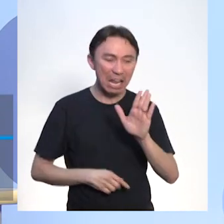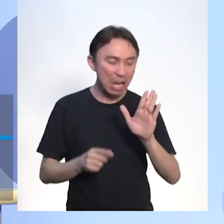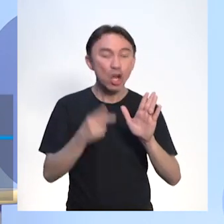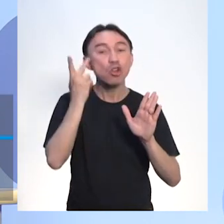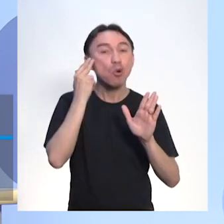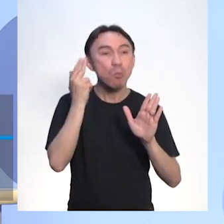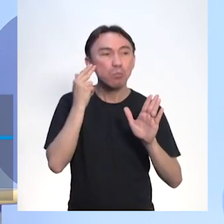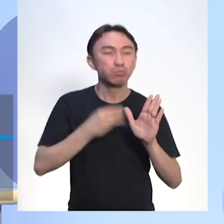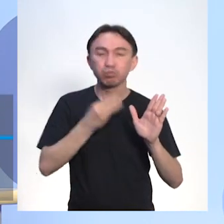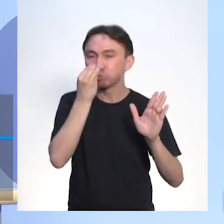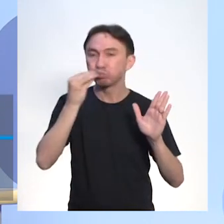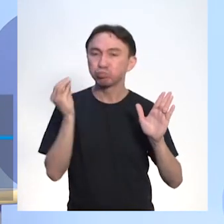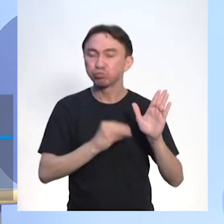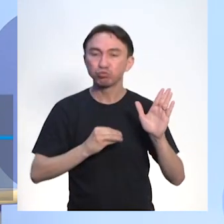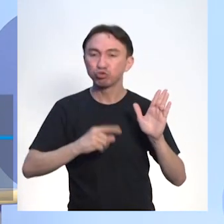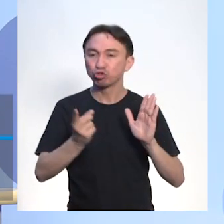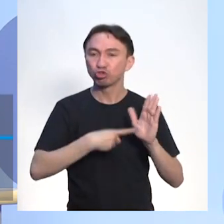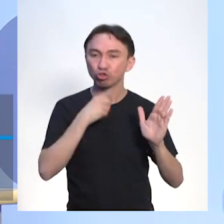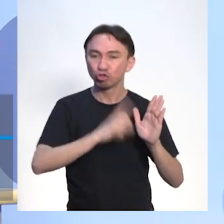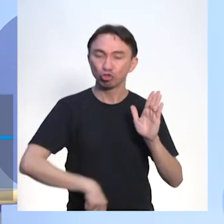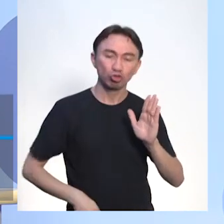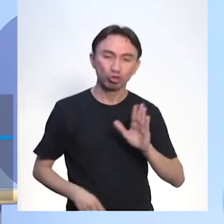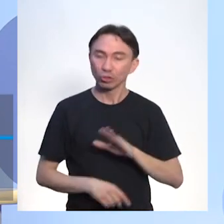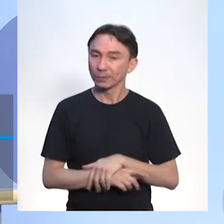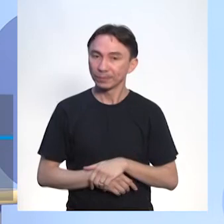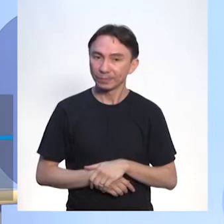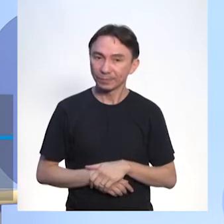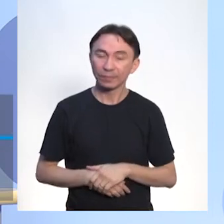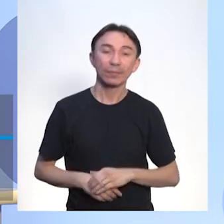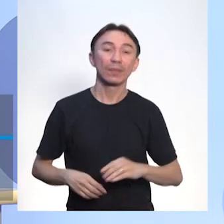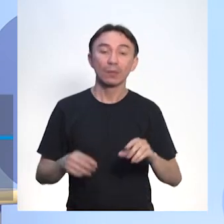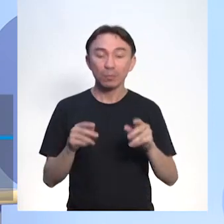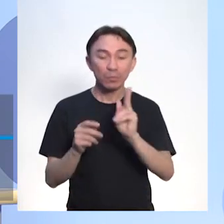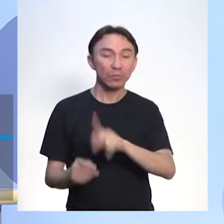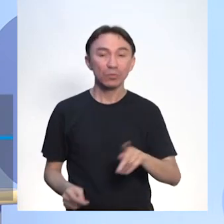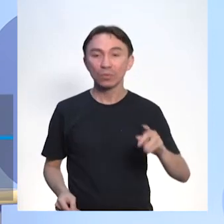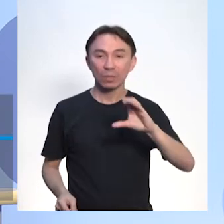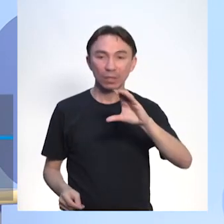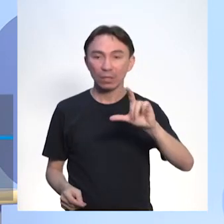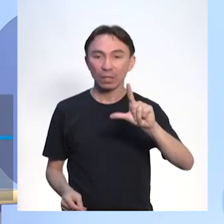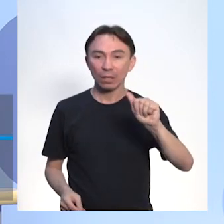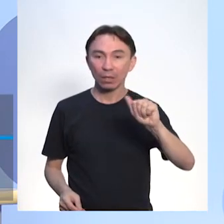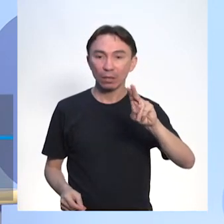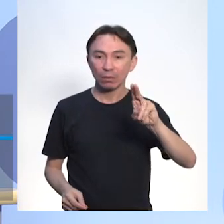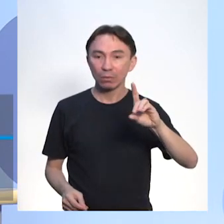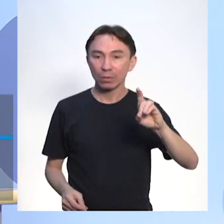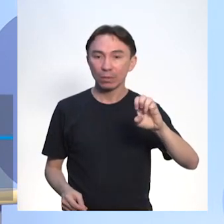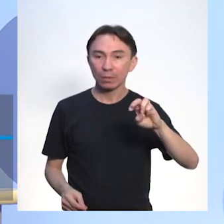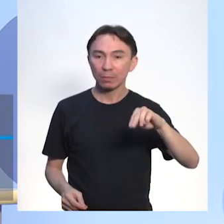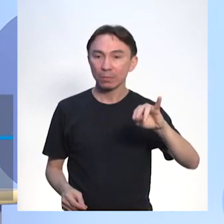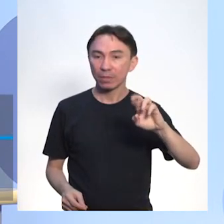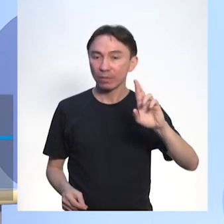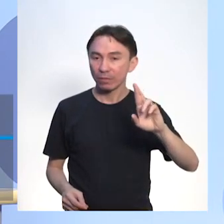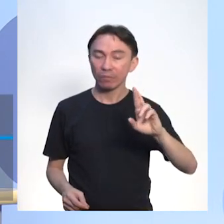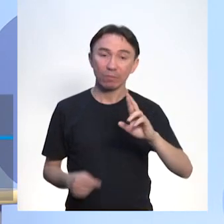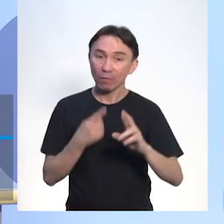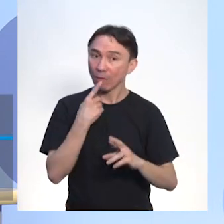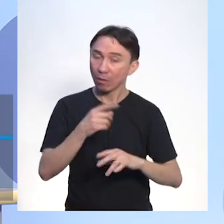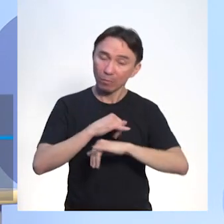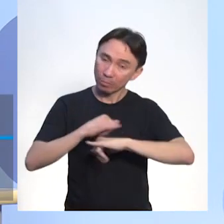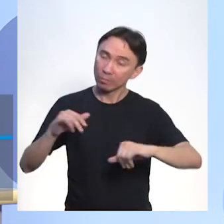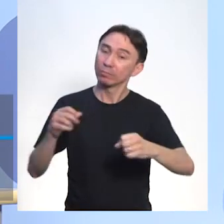professor Claudemir manda abraços para nós darmos aqui um abraço aos alunos da Escola Estadual Deputado